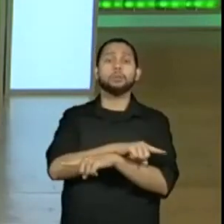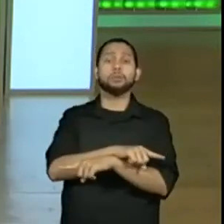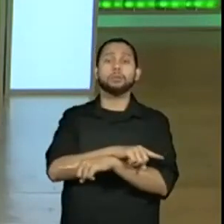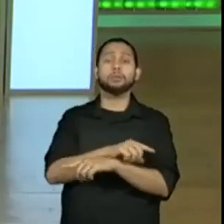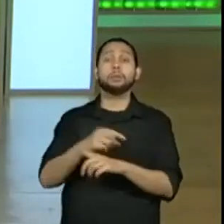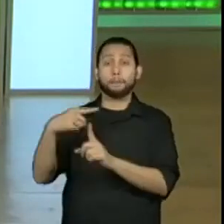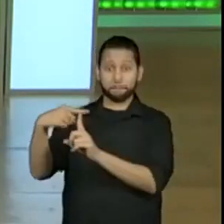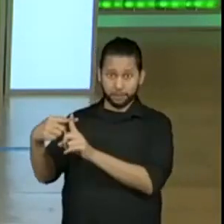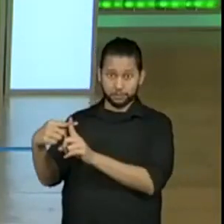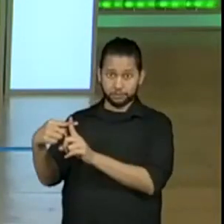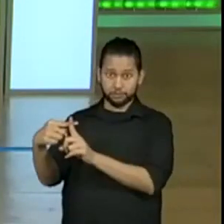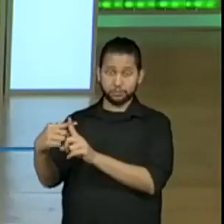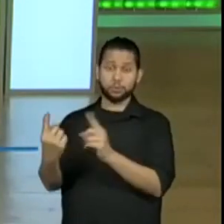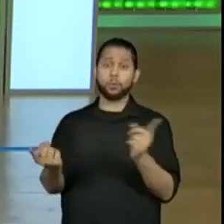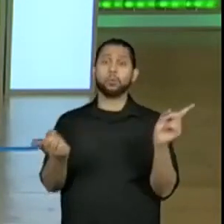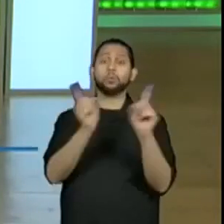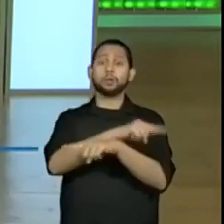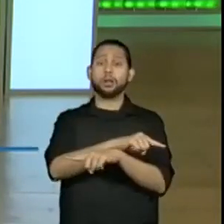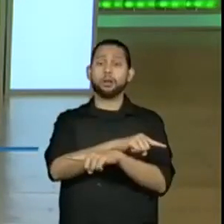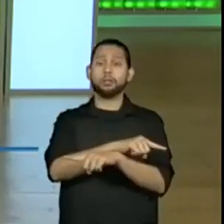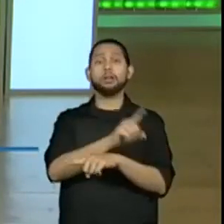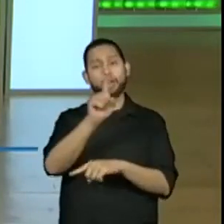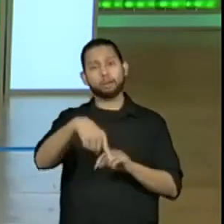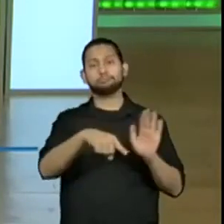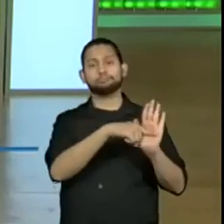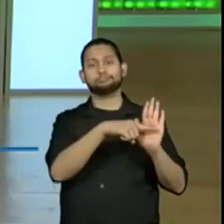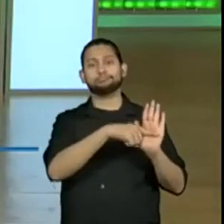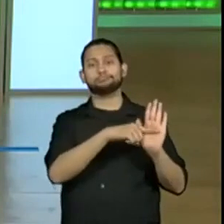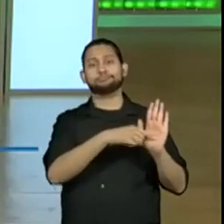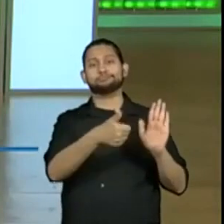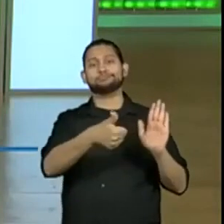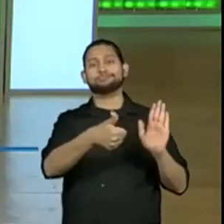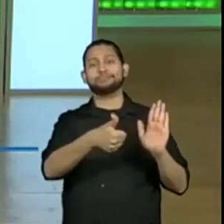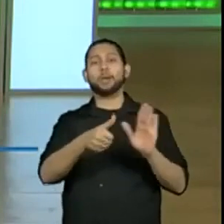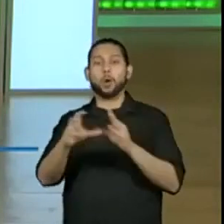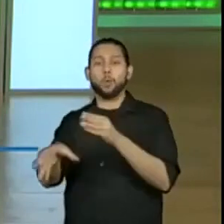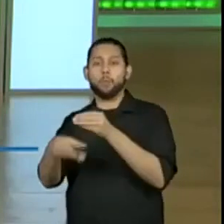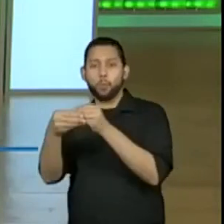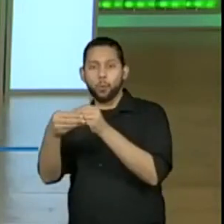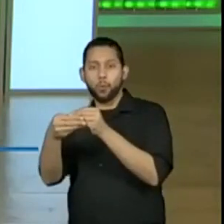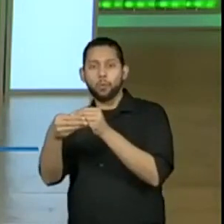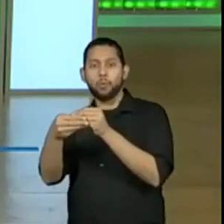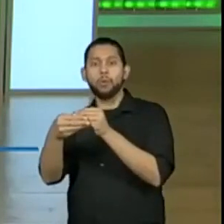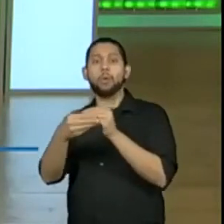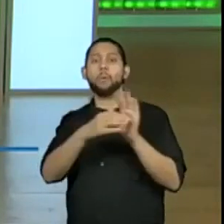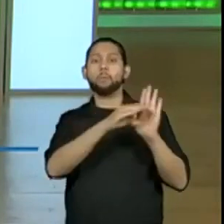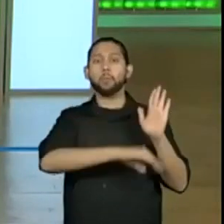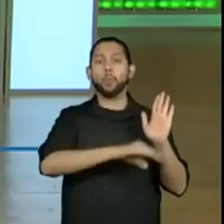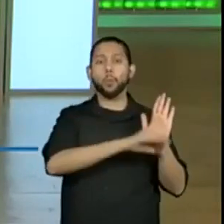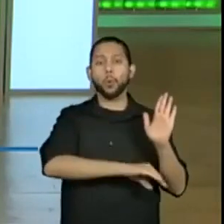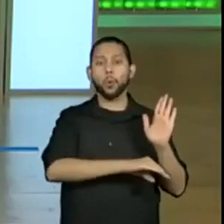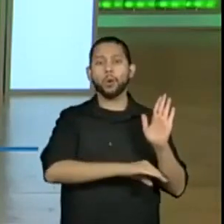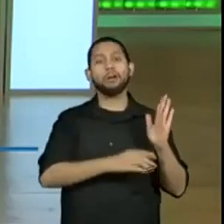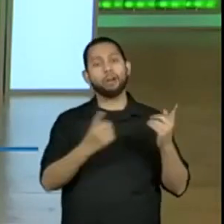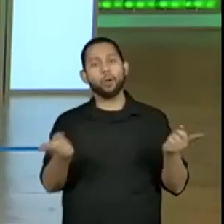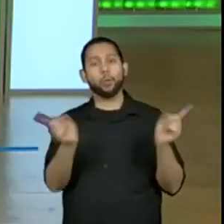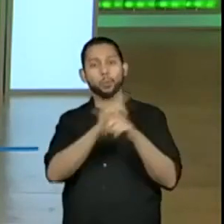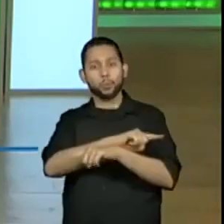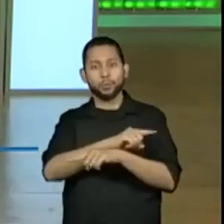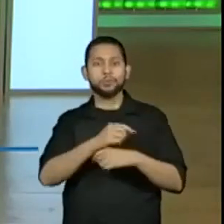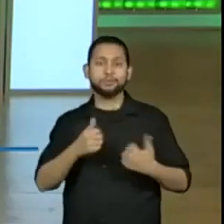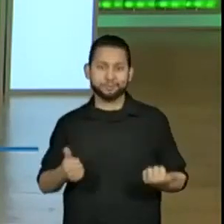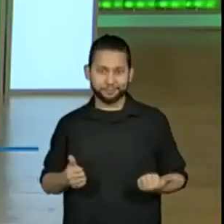que nós já vimos hoje? É a subtração, né, Pro? Sim, eles podem até colocar aí de novo pra gente. Olha, né? Pro Nélia, colocou